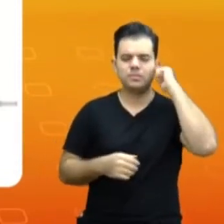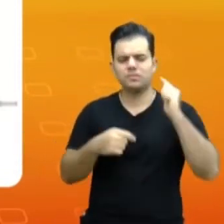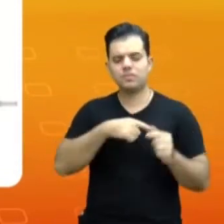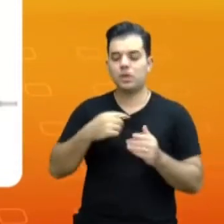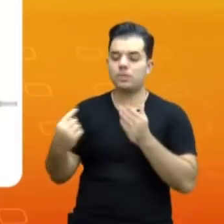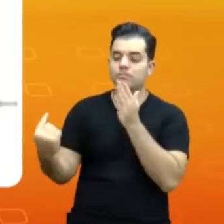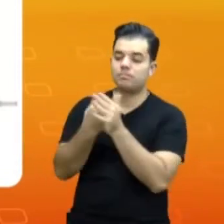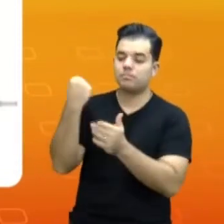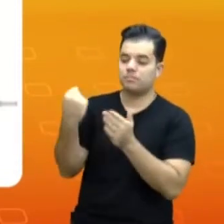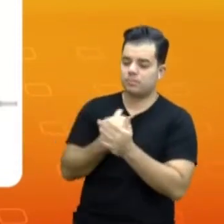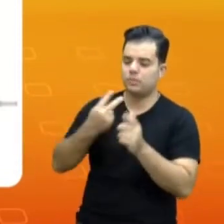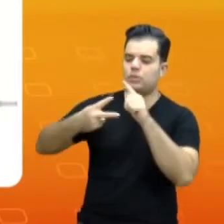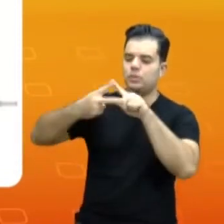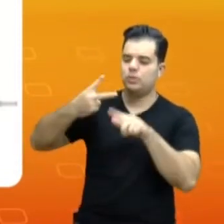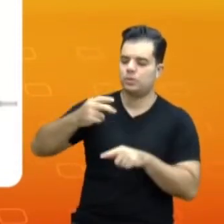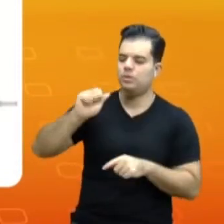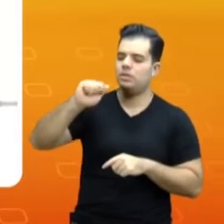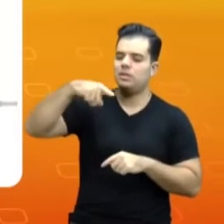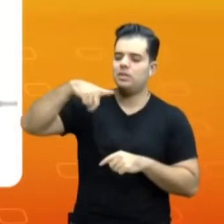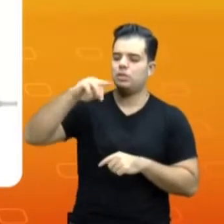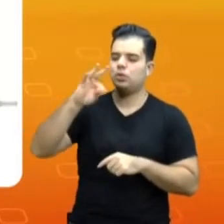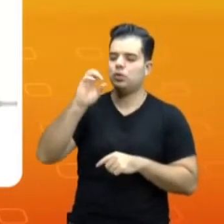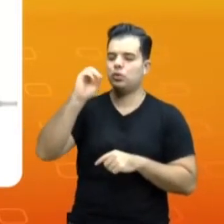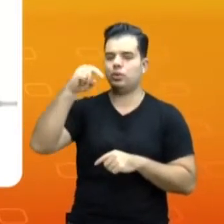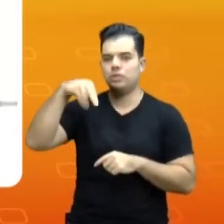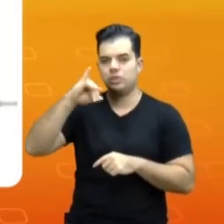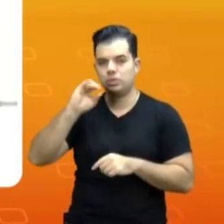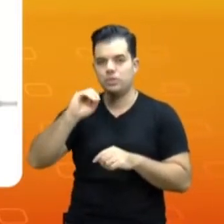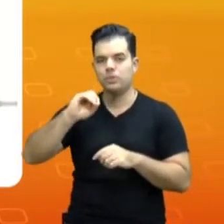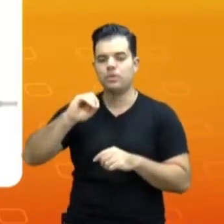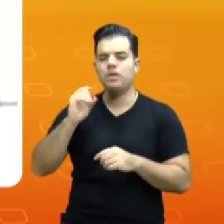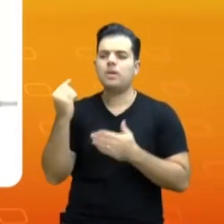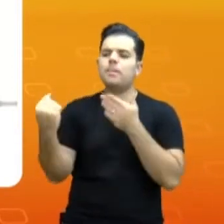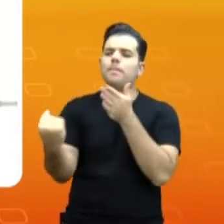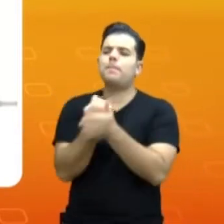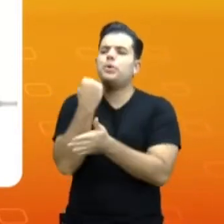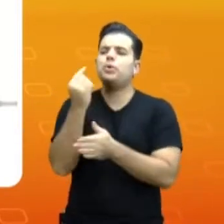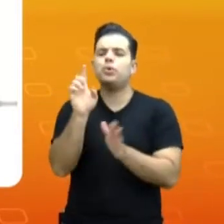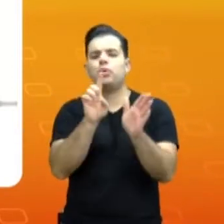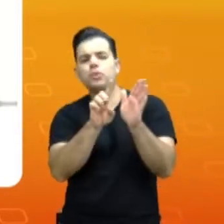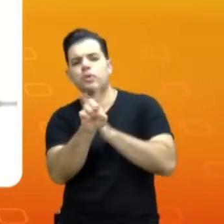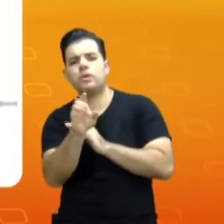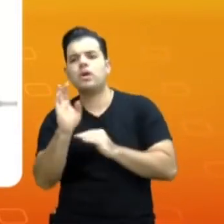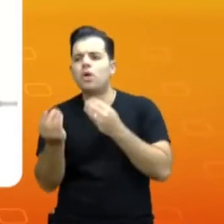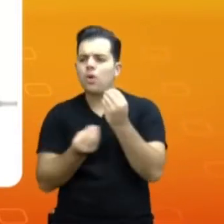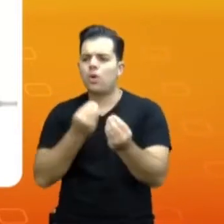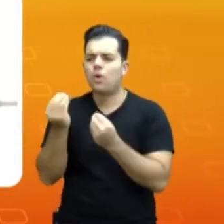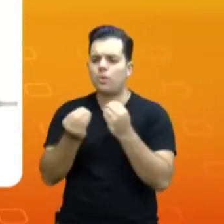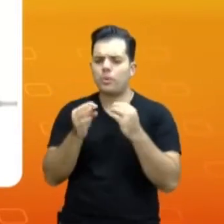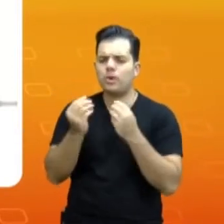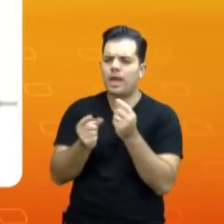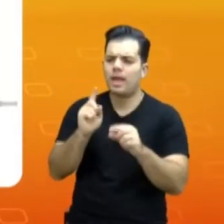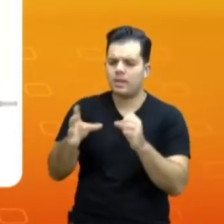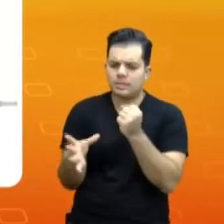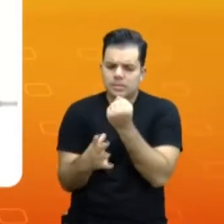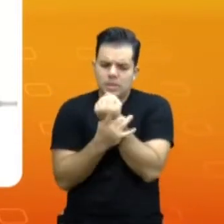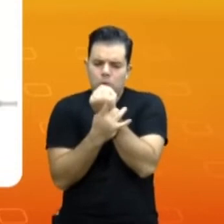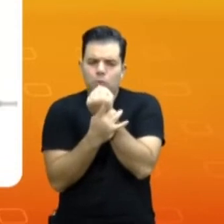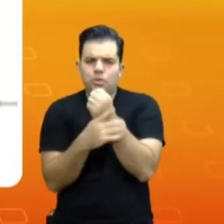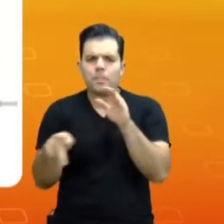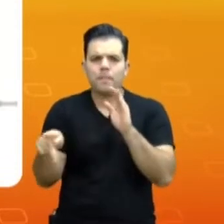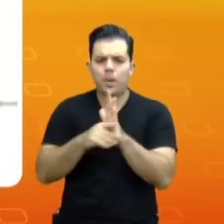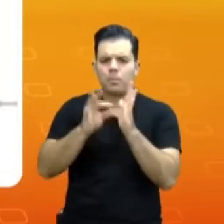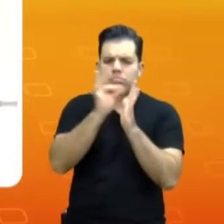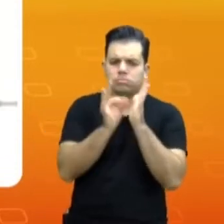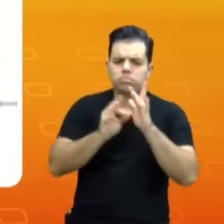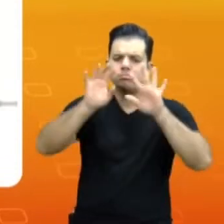Antônio Barbante, da Loading, escreveu assim, fez a pergunta, como é feita a proteção da criptografia para